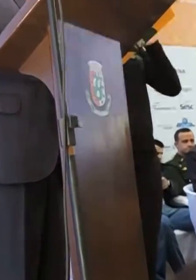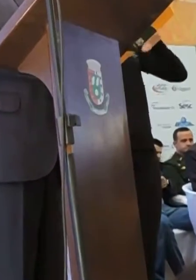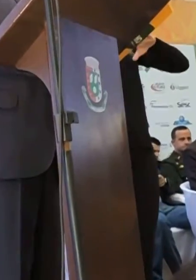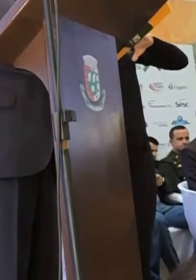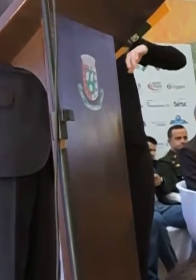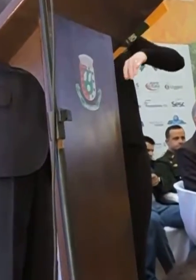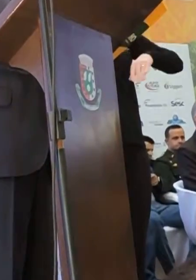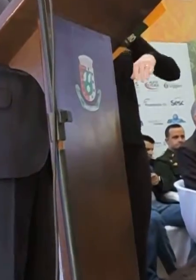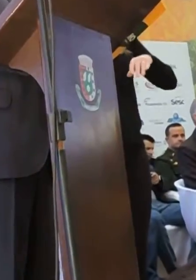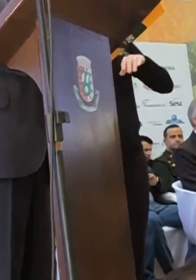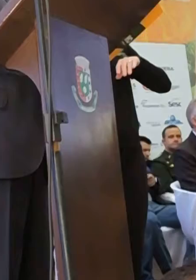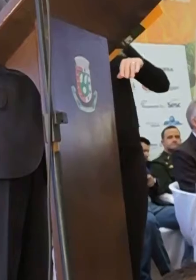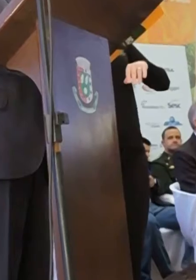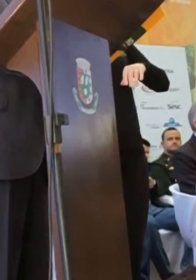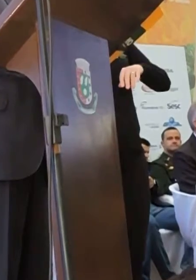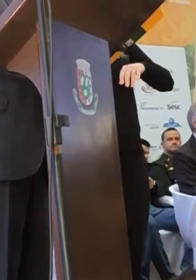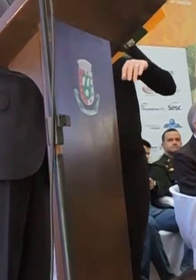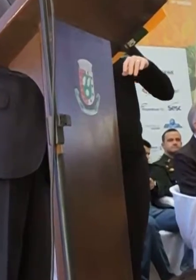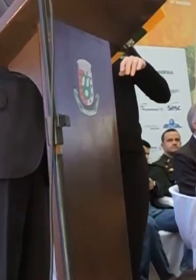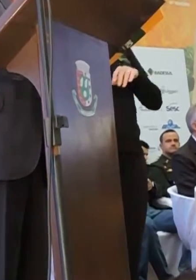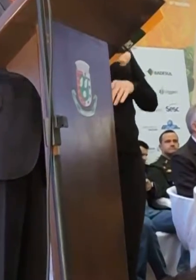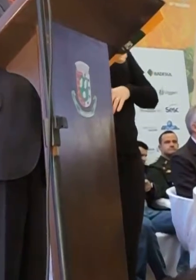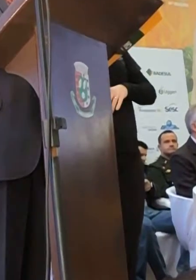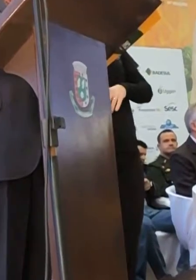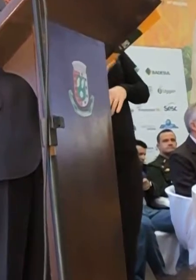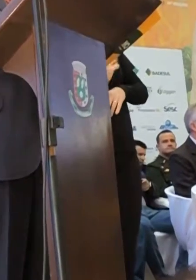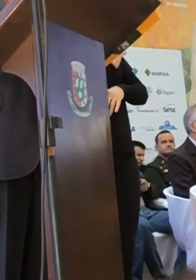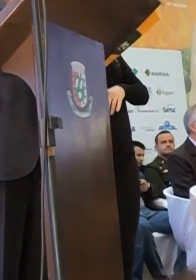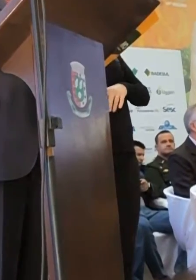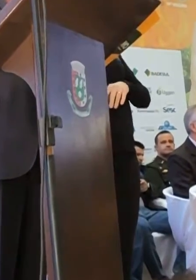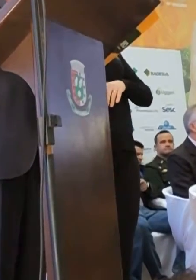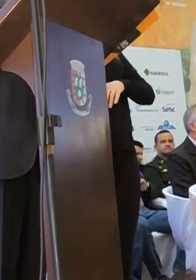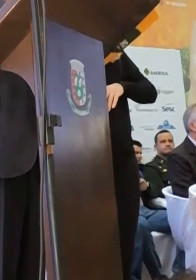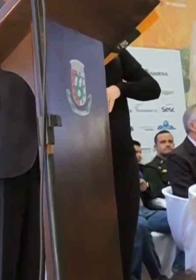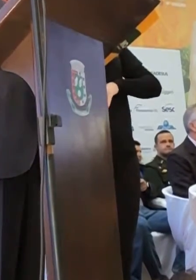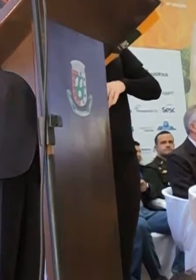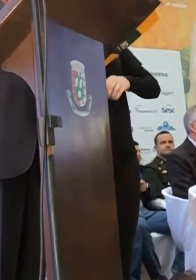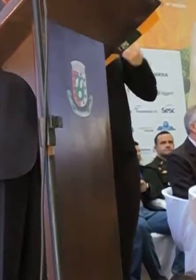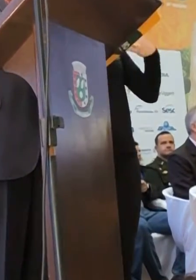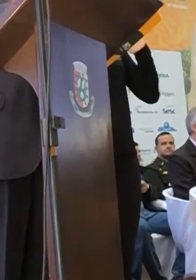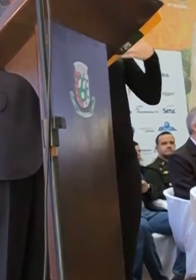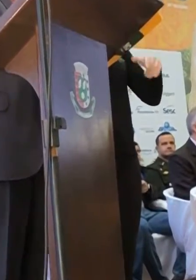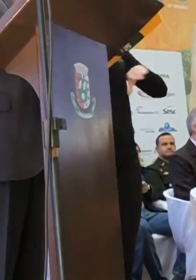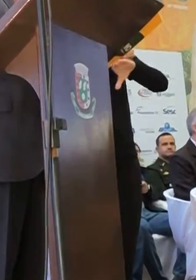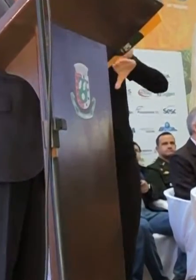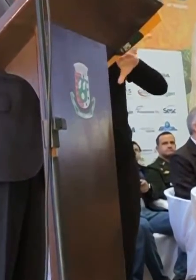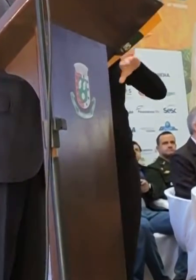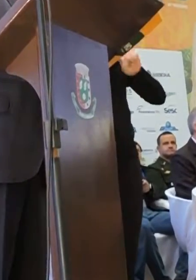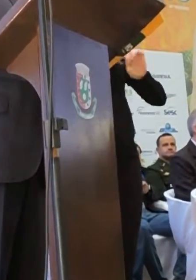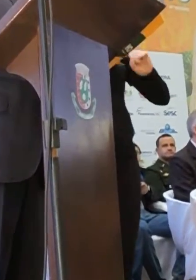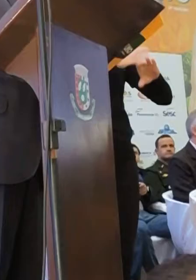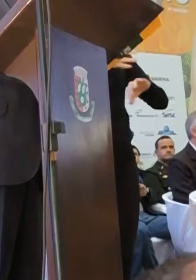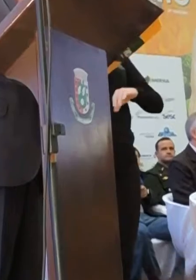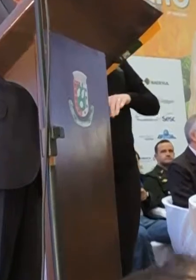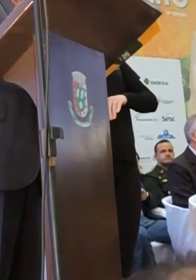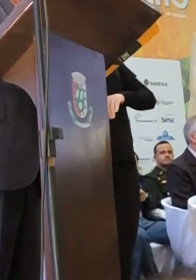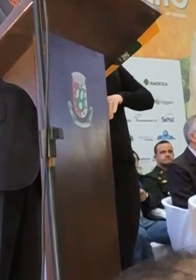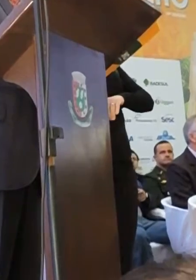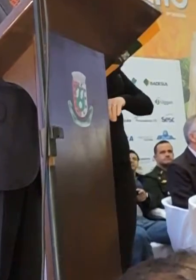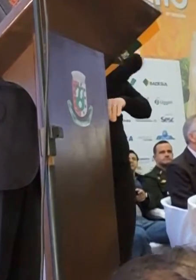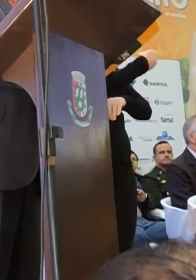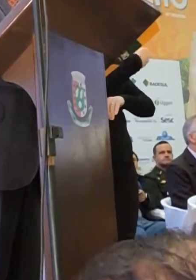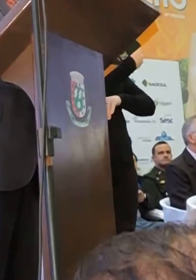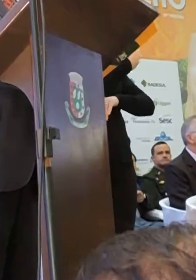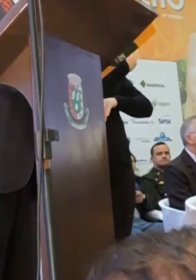que na genialidade. E sempre foi essa educação que procurei passar para os meus